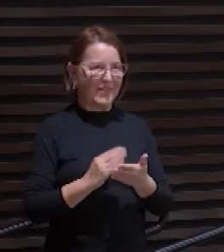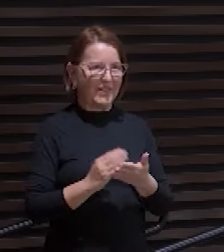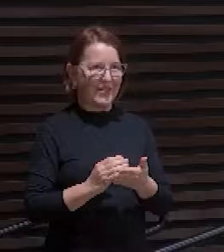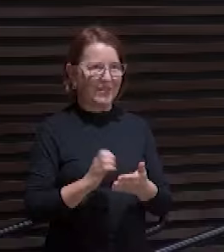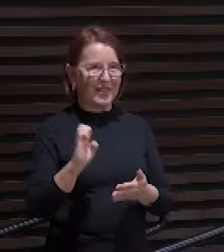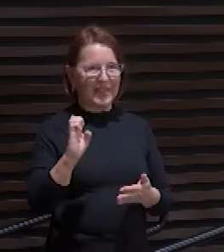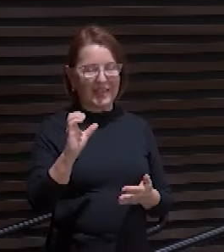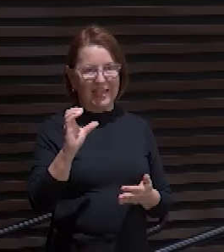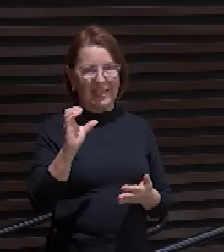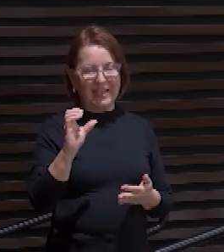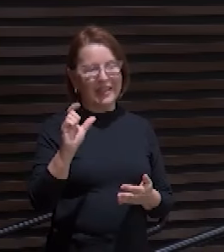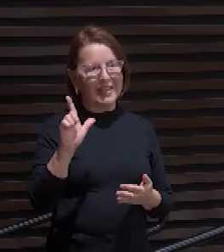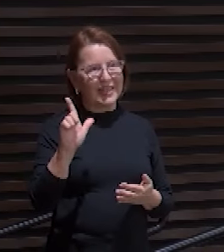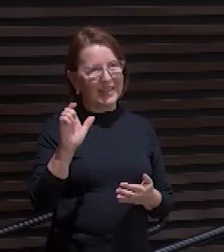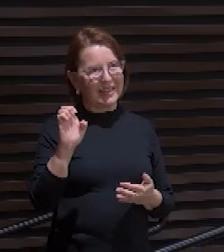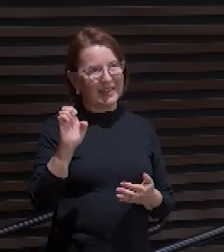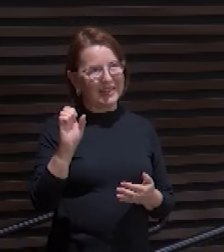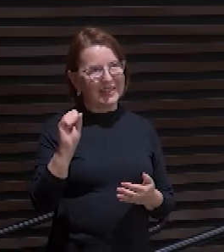Eclesiastes.